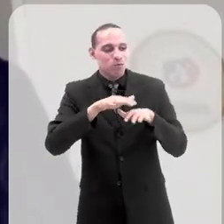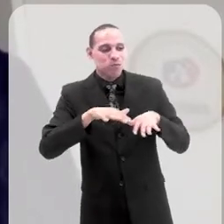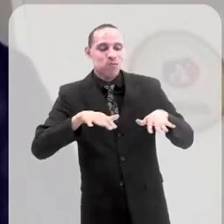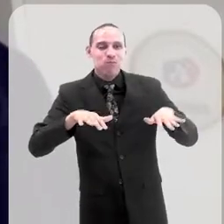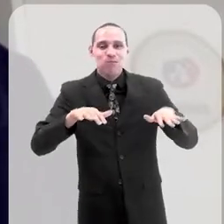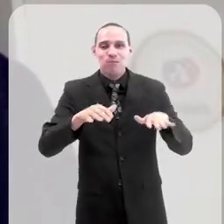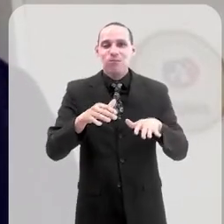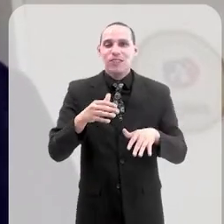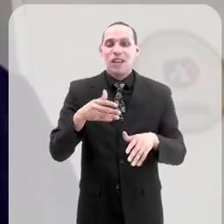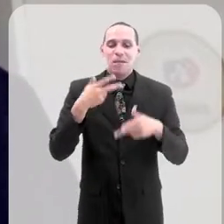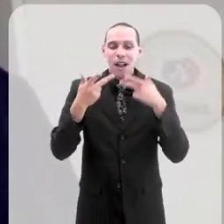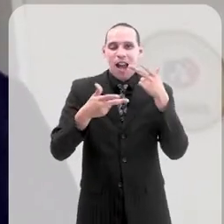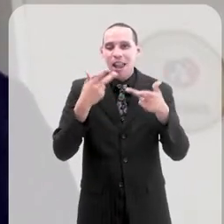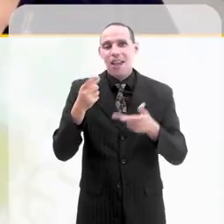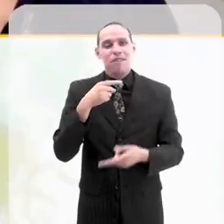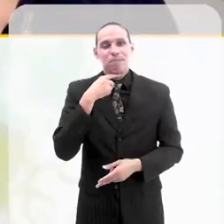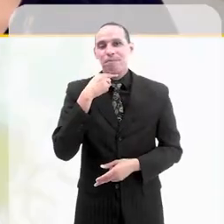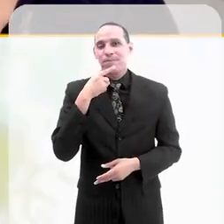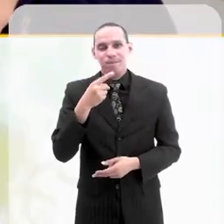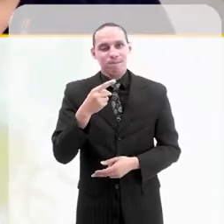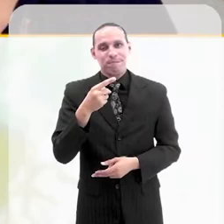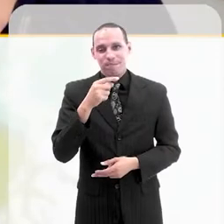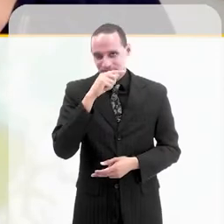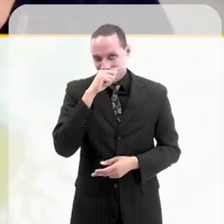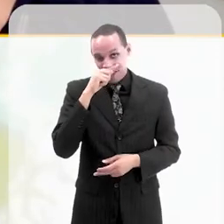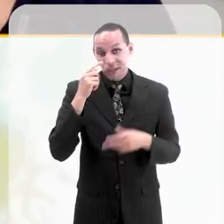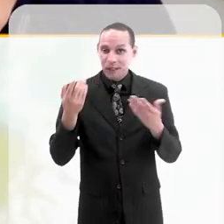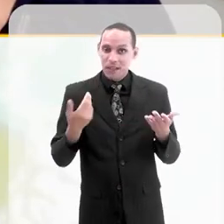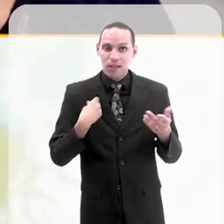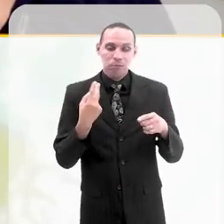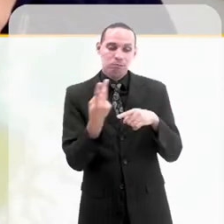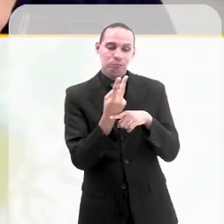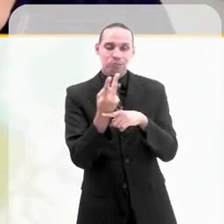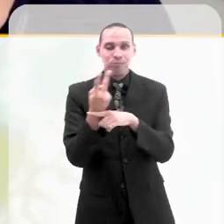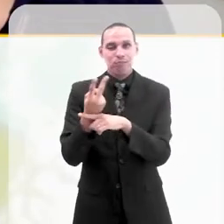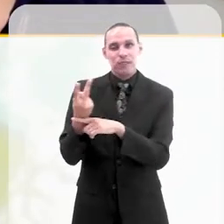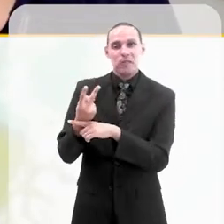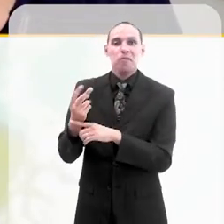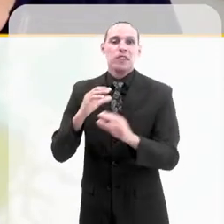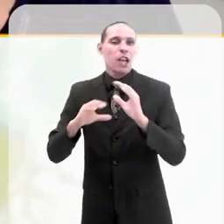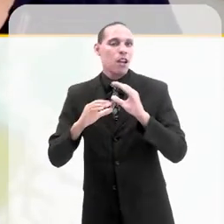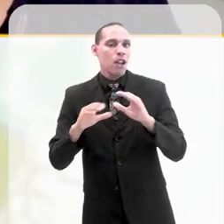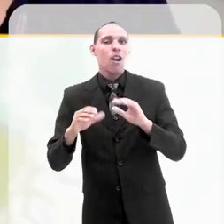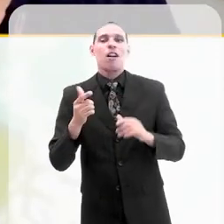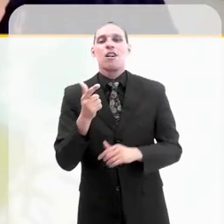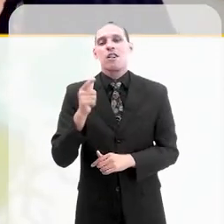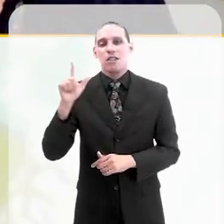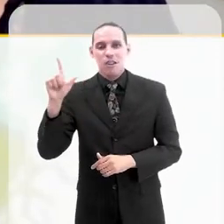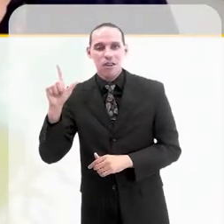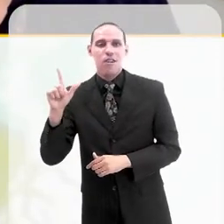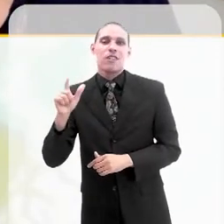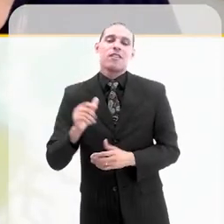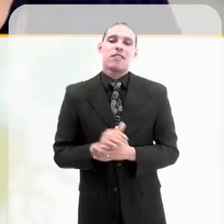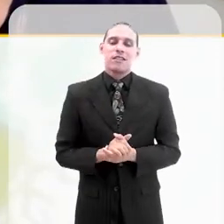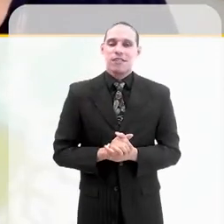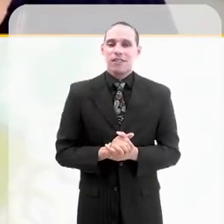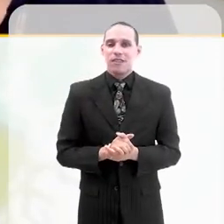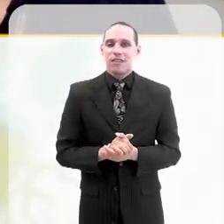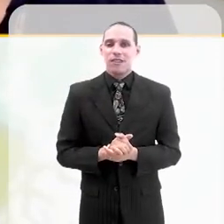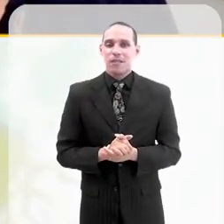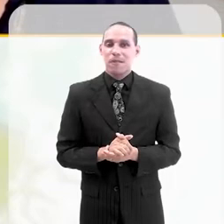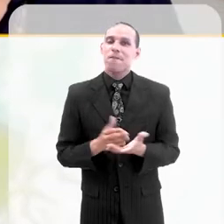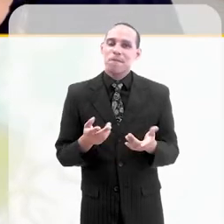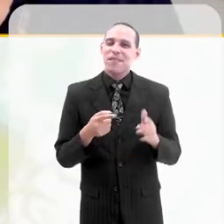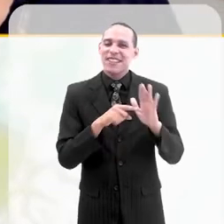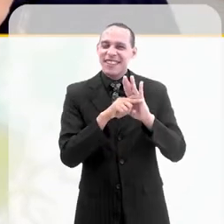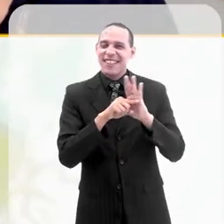por meio da fala. E a partir daí eu comecei a buscar a comunicação alternativa, ir atrás, estudar,